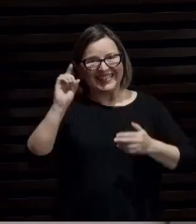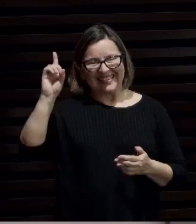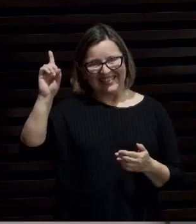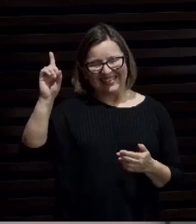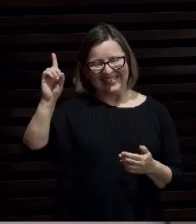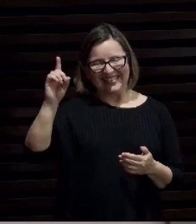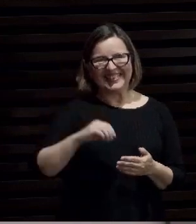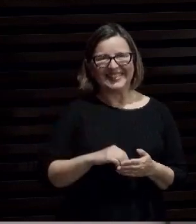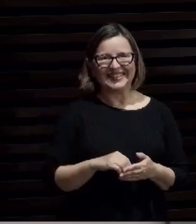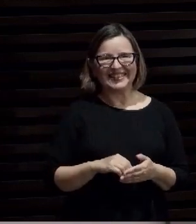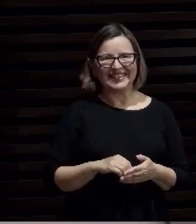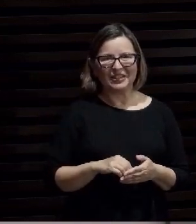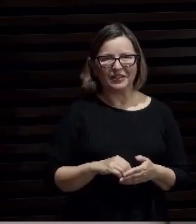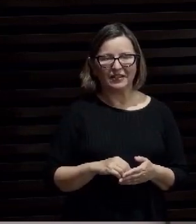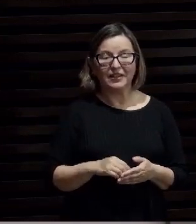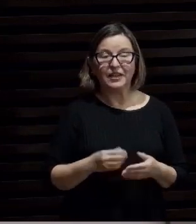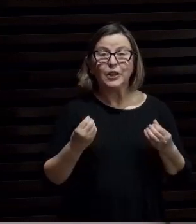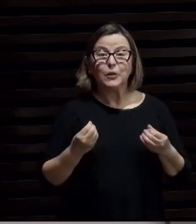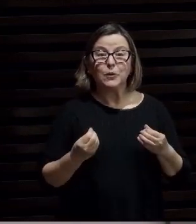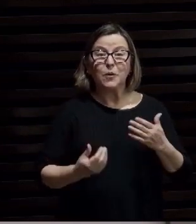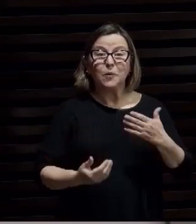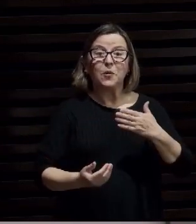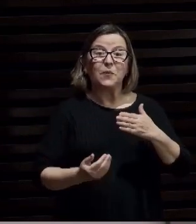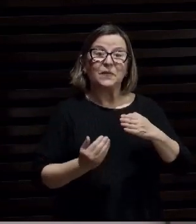E como se entra nele.